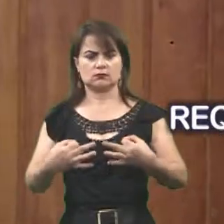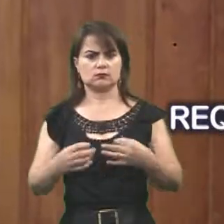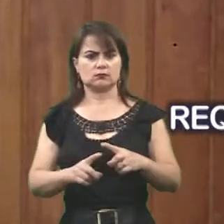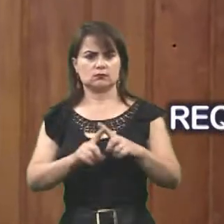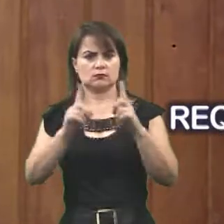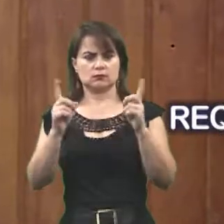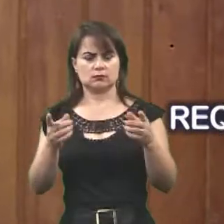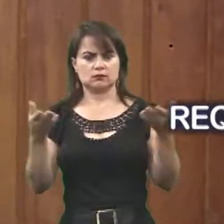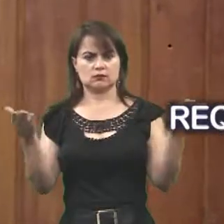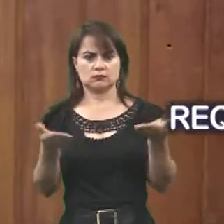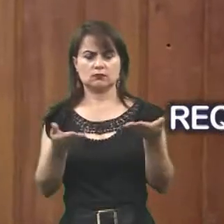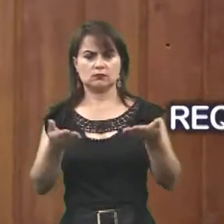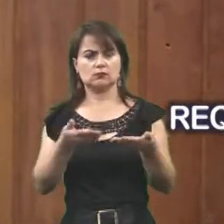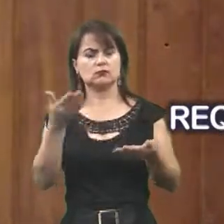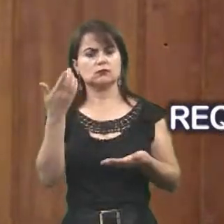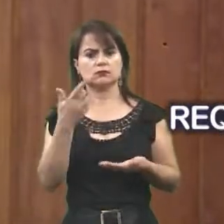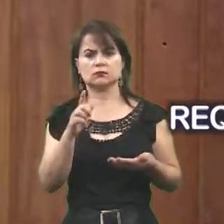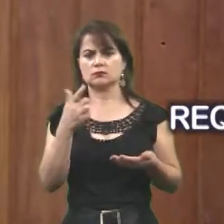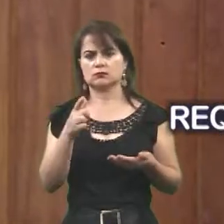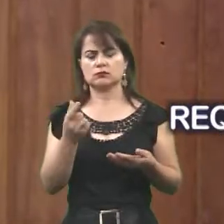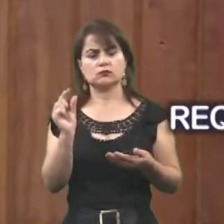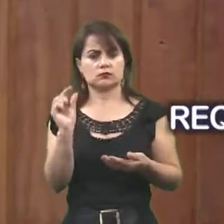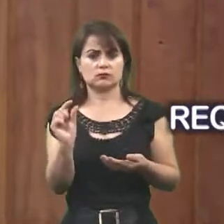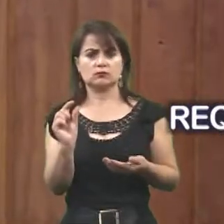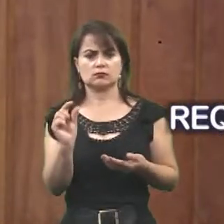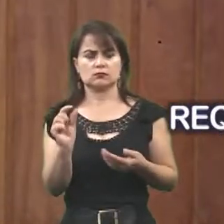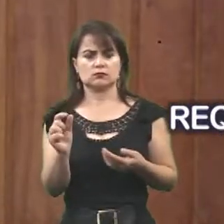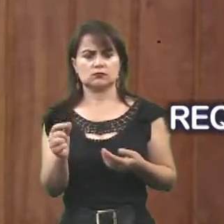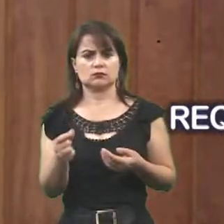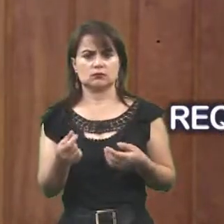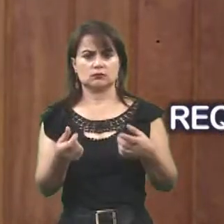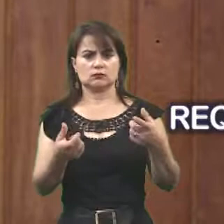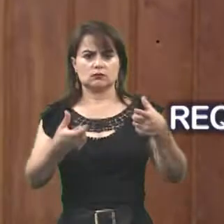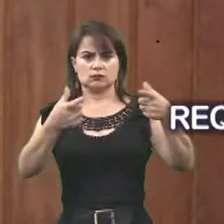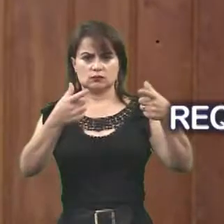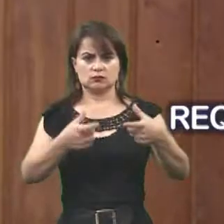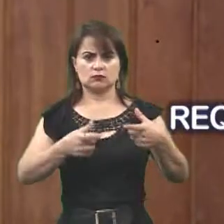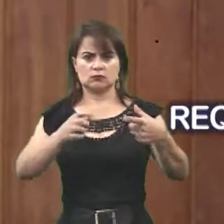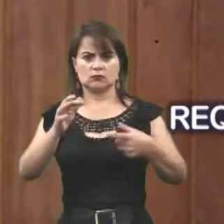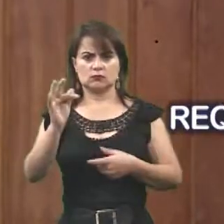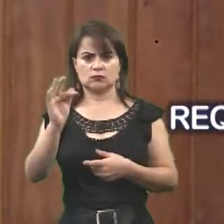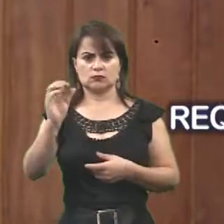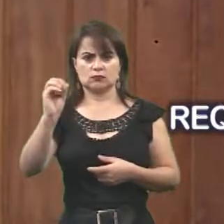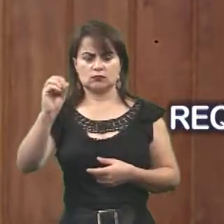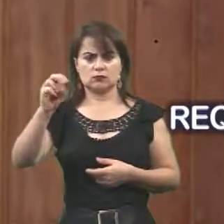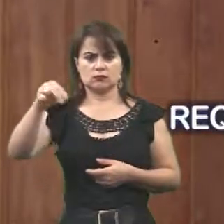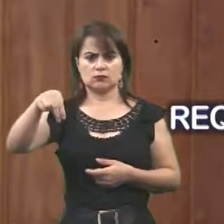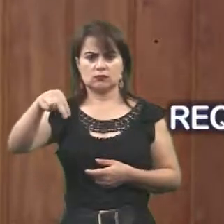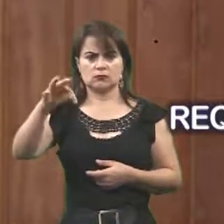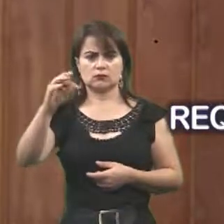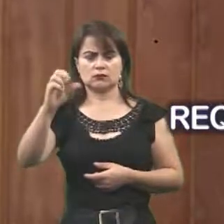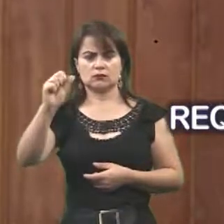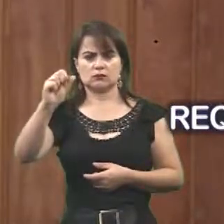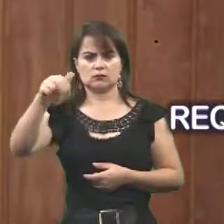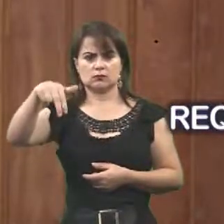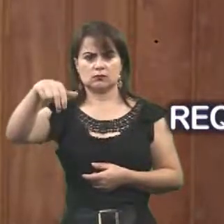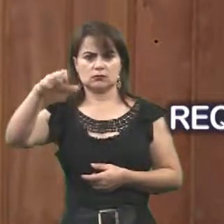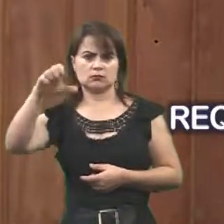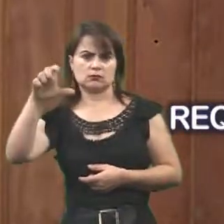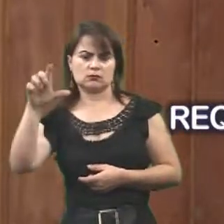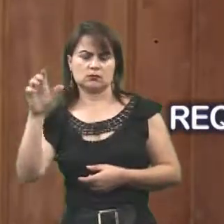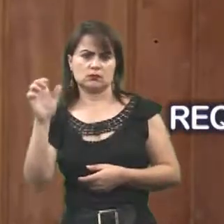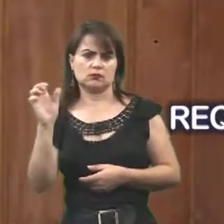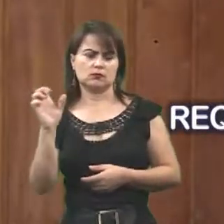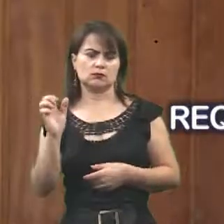Marília. Esse Jardim Fontanelli é ali logo após, um pouco antes do caminho do cemitério, aquele do